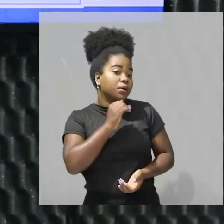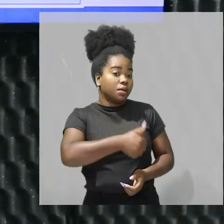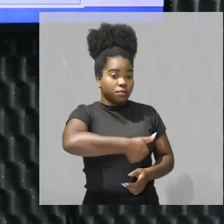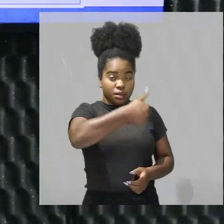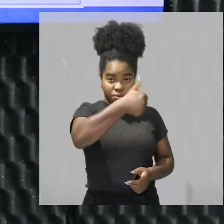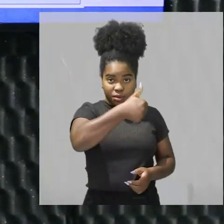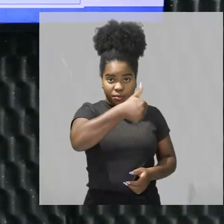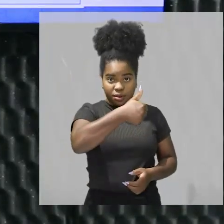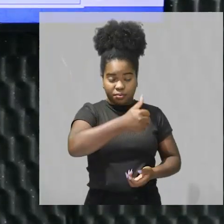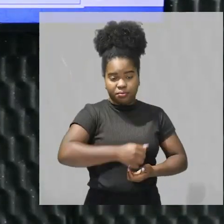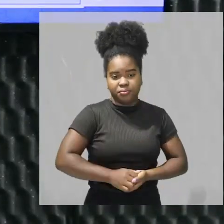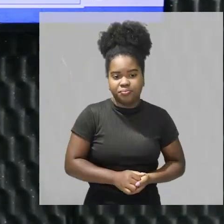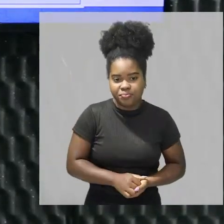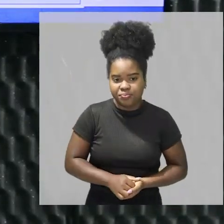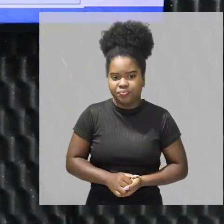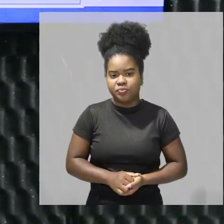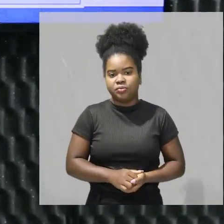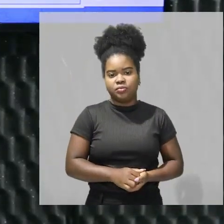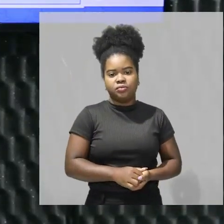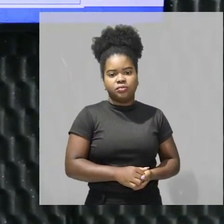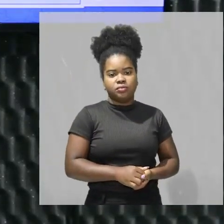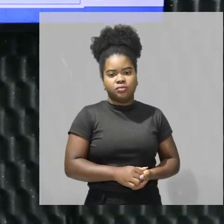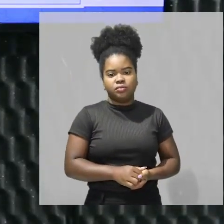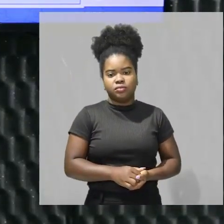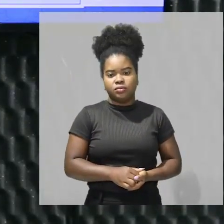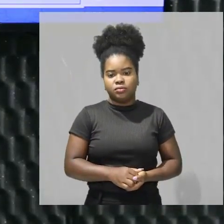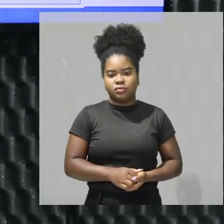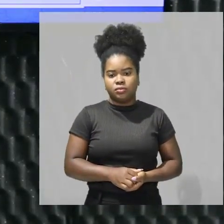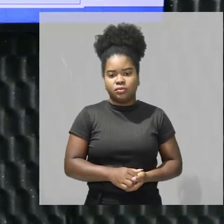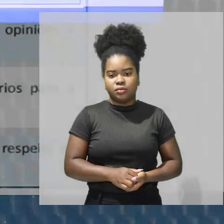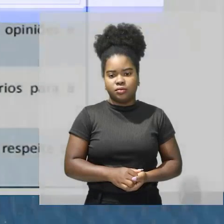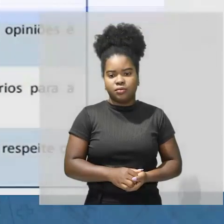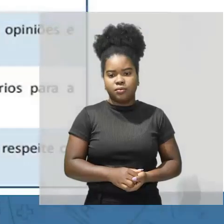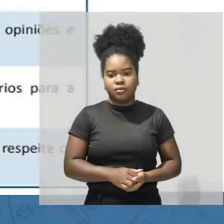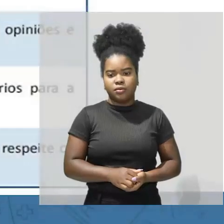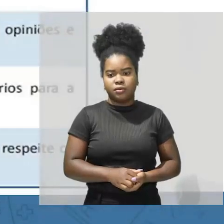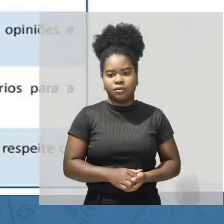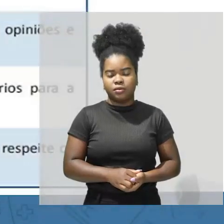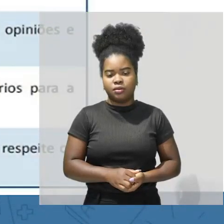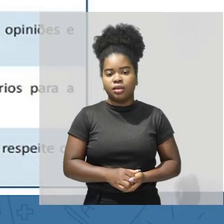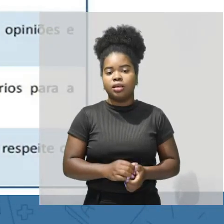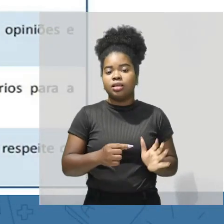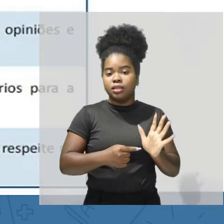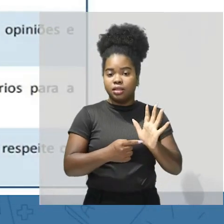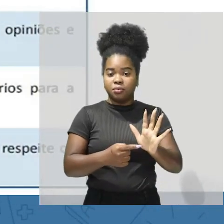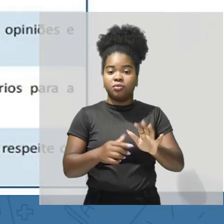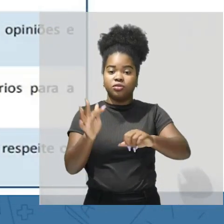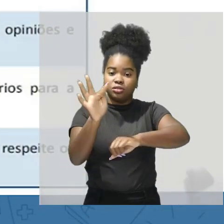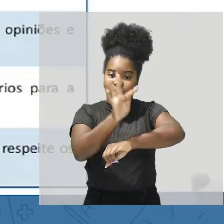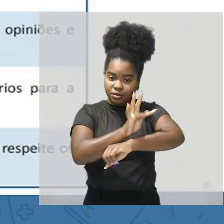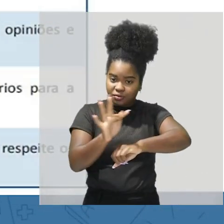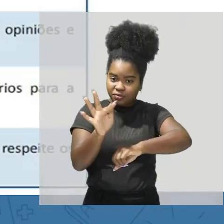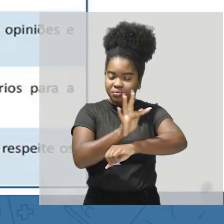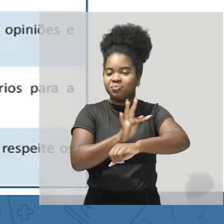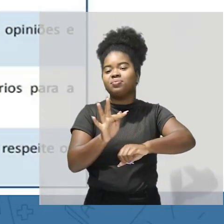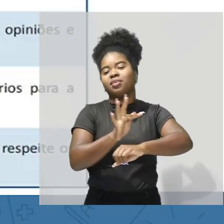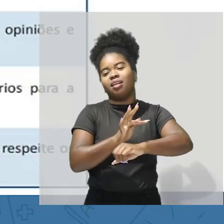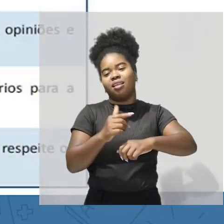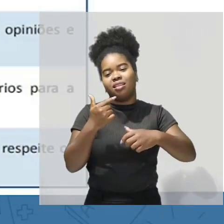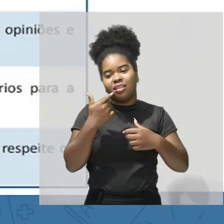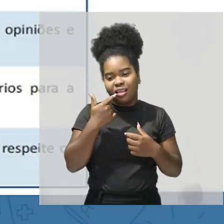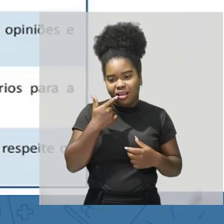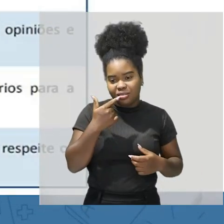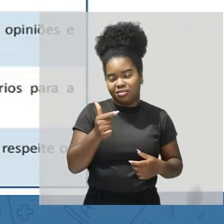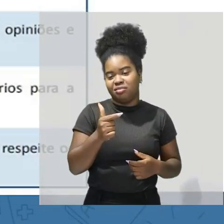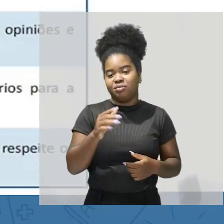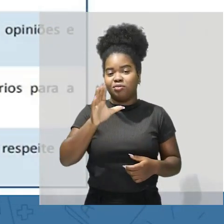1, demonstrar domínio da modalidade escrita formal da língua portuguesa, né?